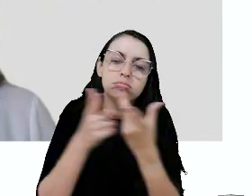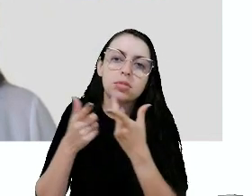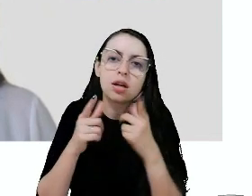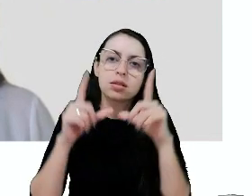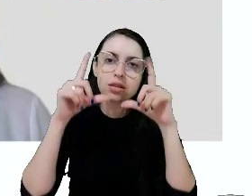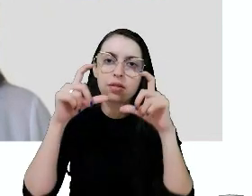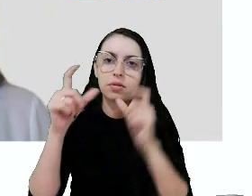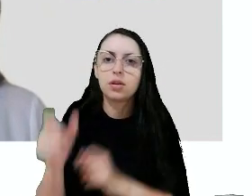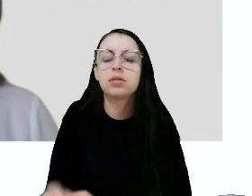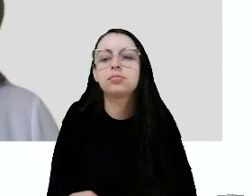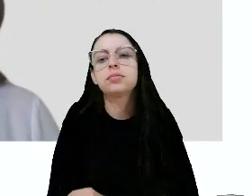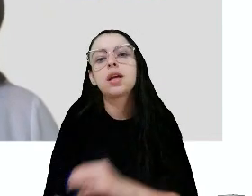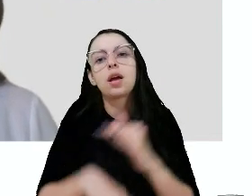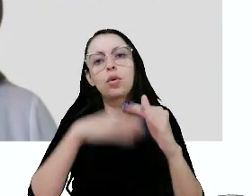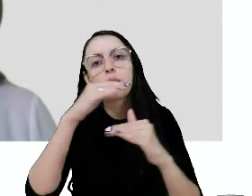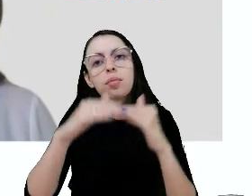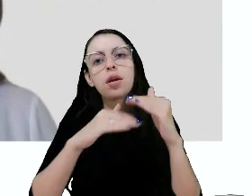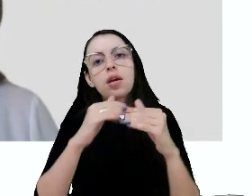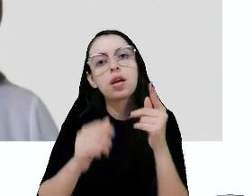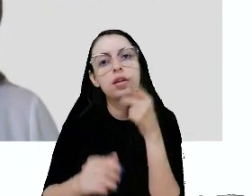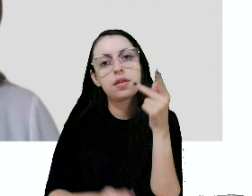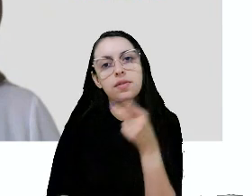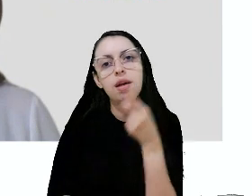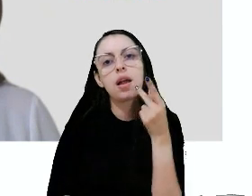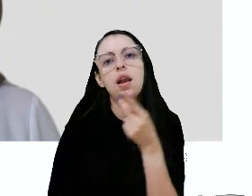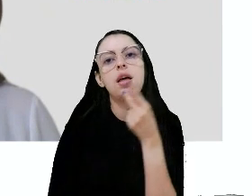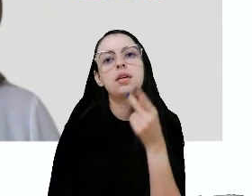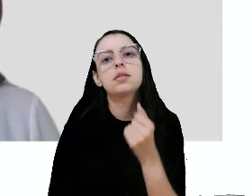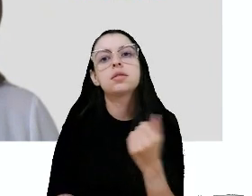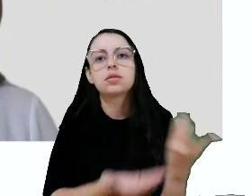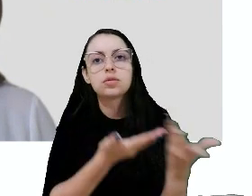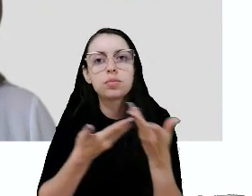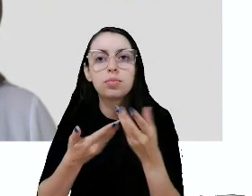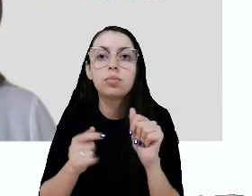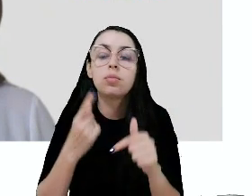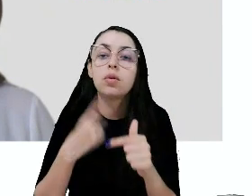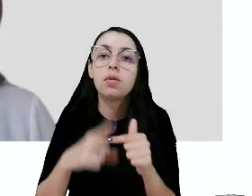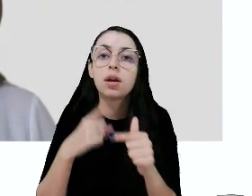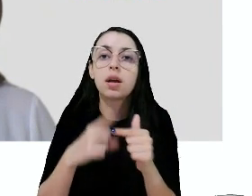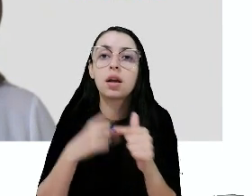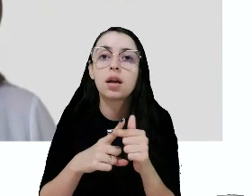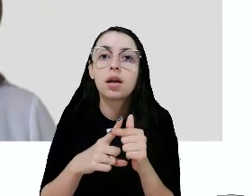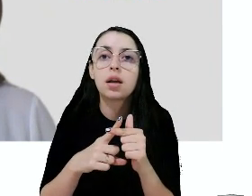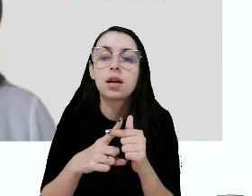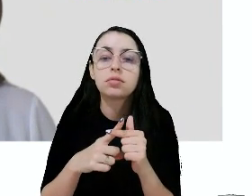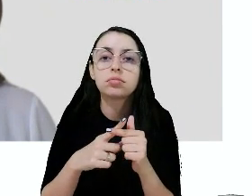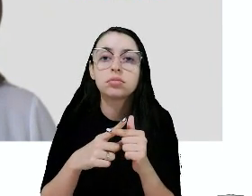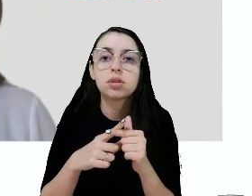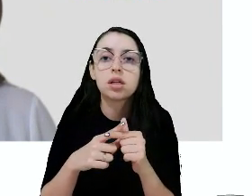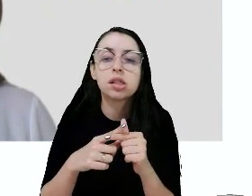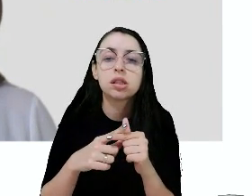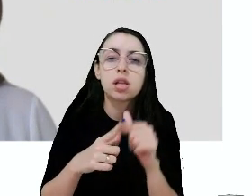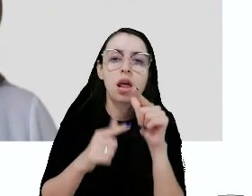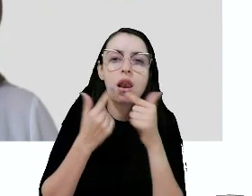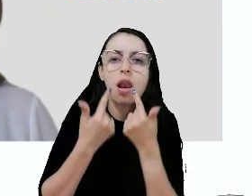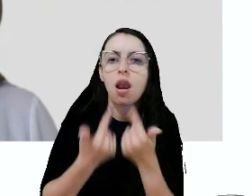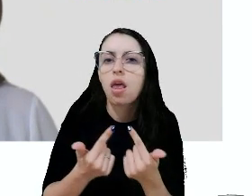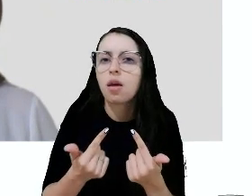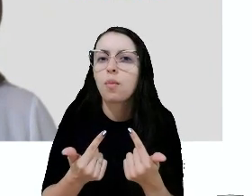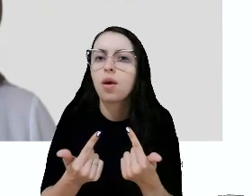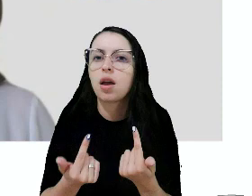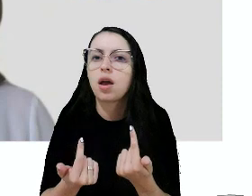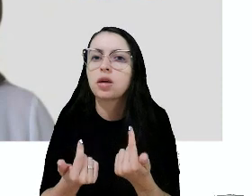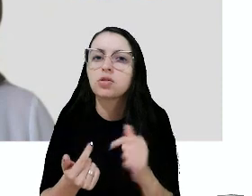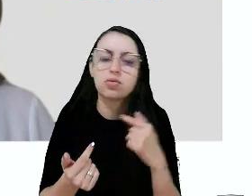trazer essas fotos, acompanhadas das falas que vieram aqui, porque através da linguagem, não